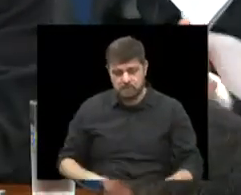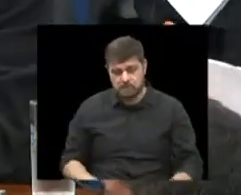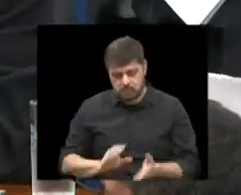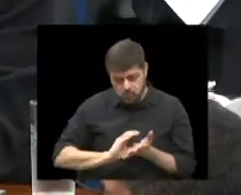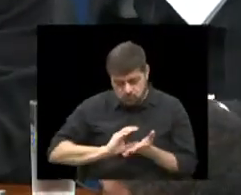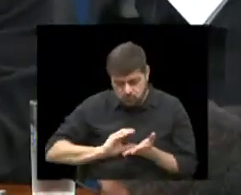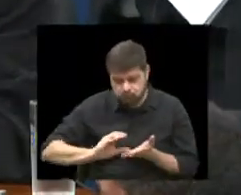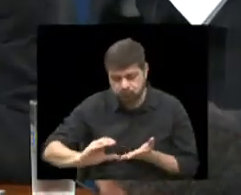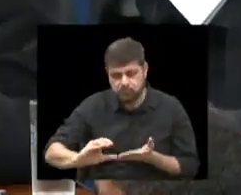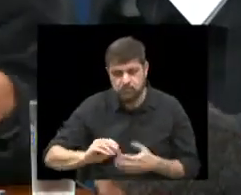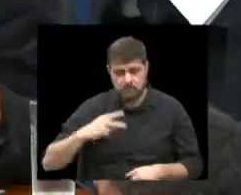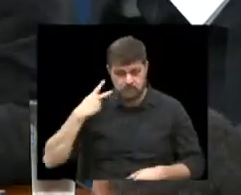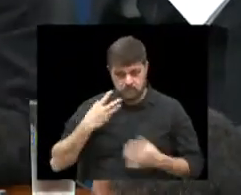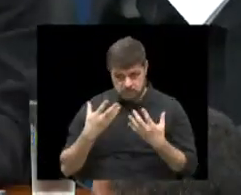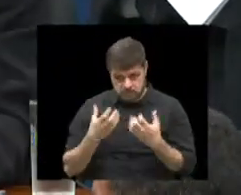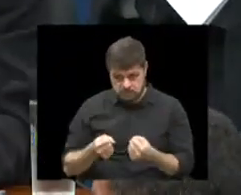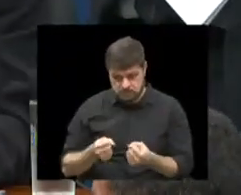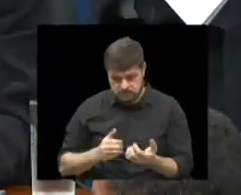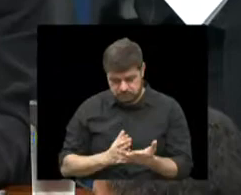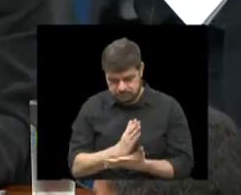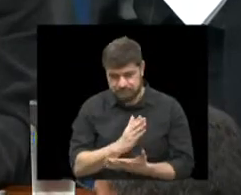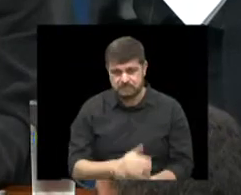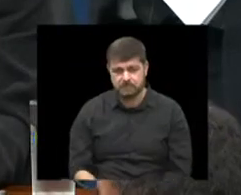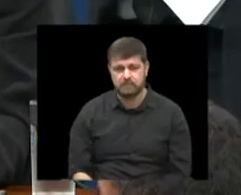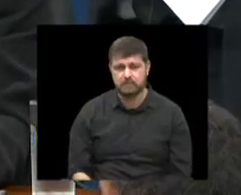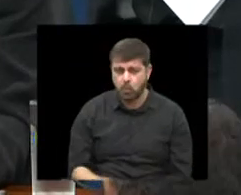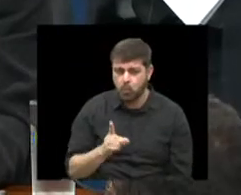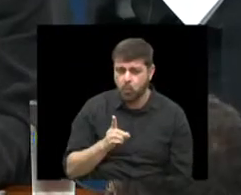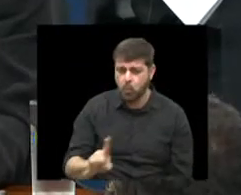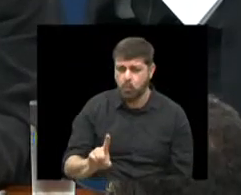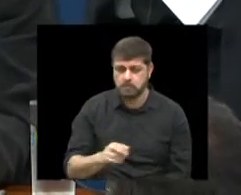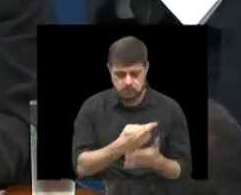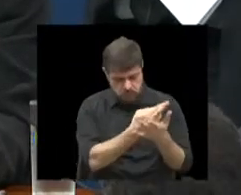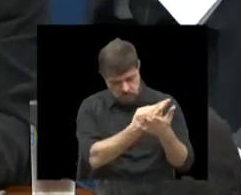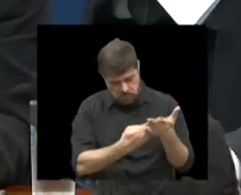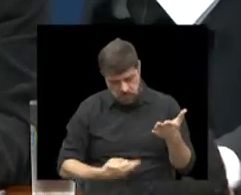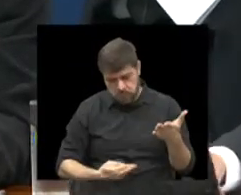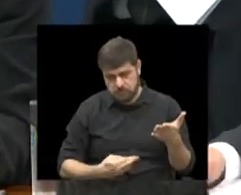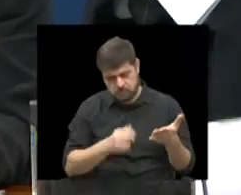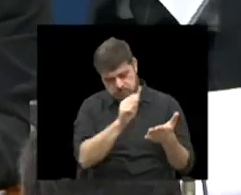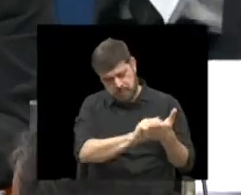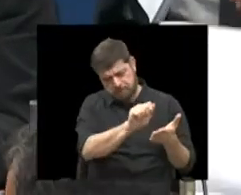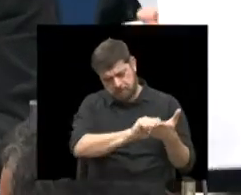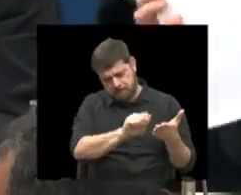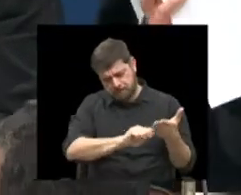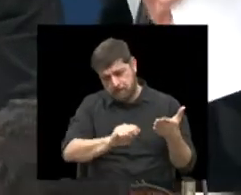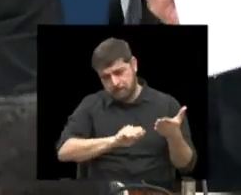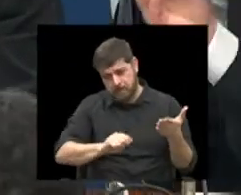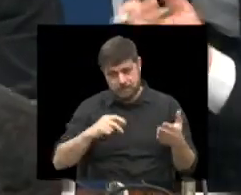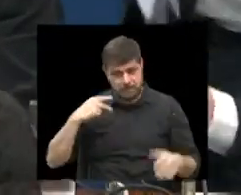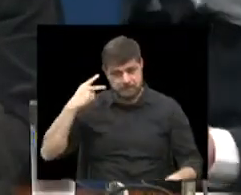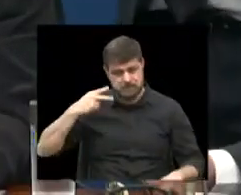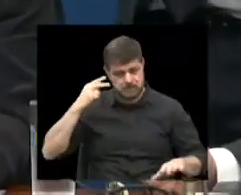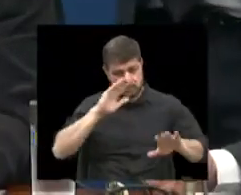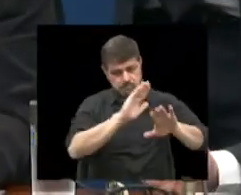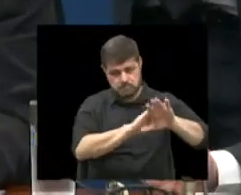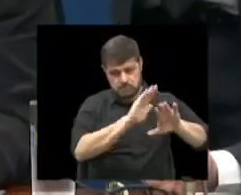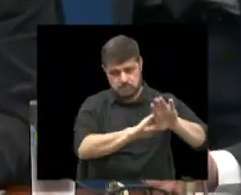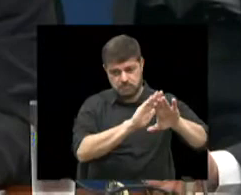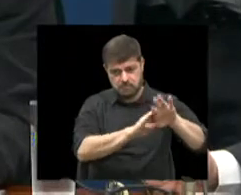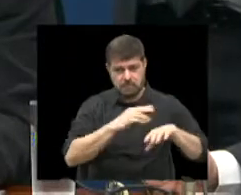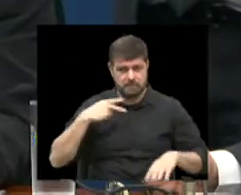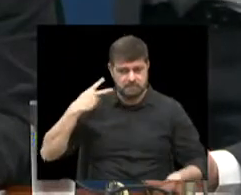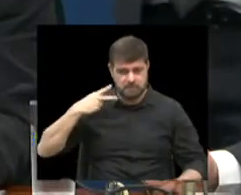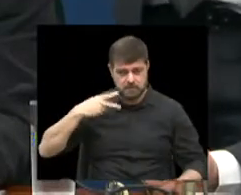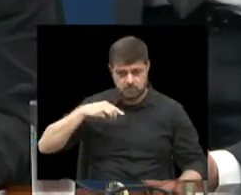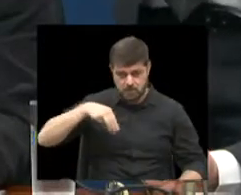providências. Favoráveis permaneçam como estão. Aprovado. Senhor presidente, por derradeiro, o requerimento 1826 de 2017, também de autoria do vereador